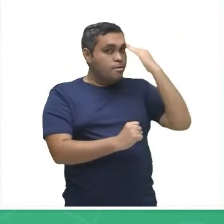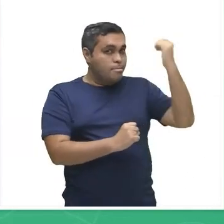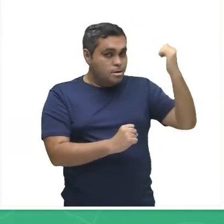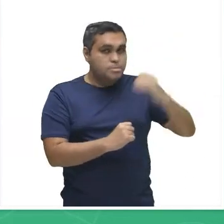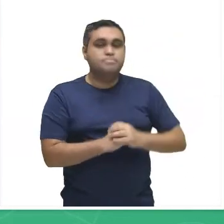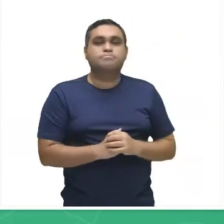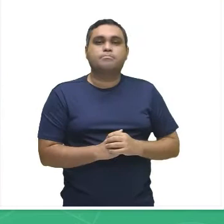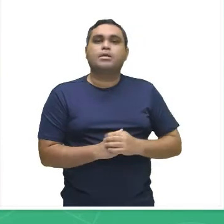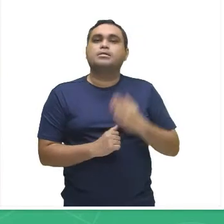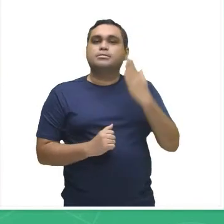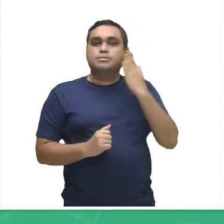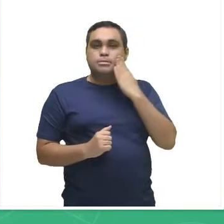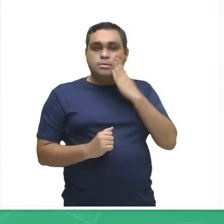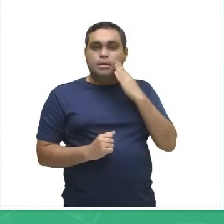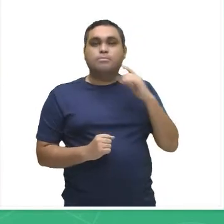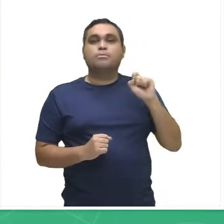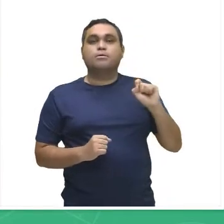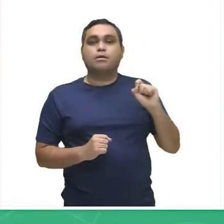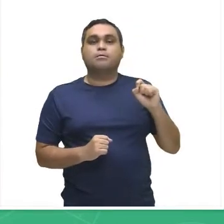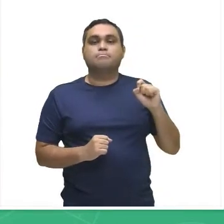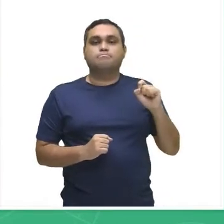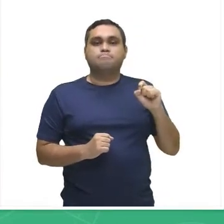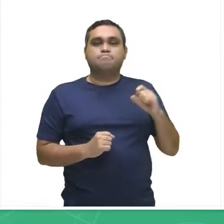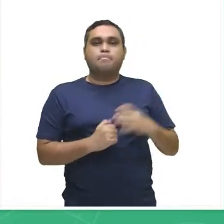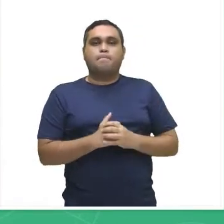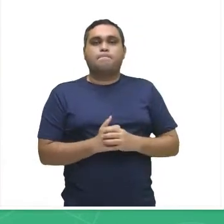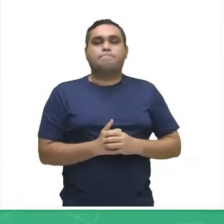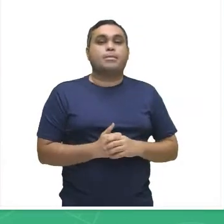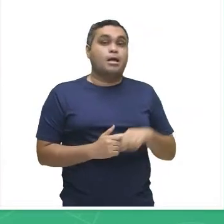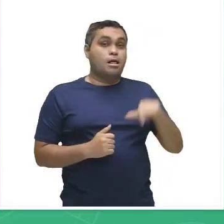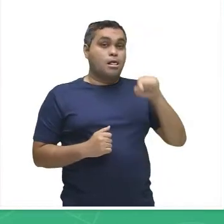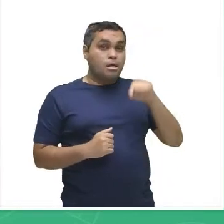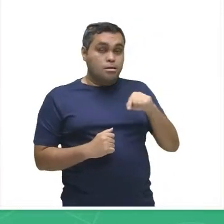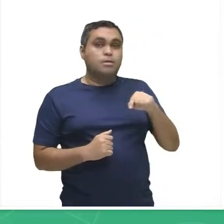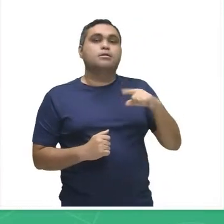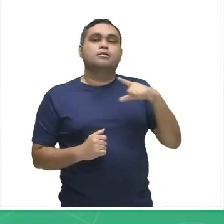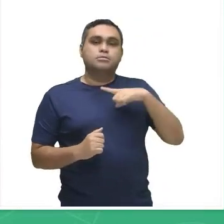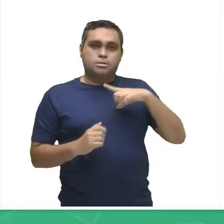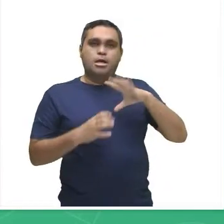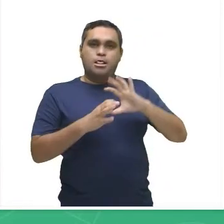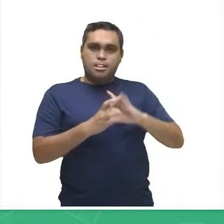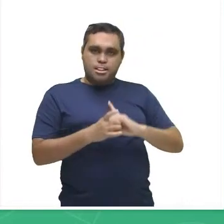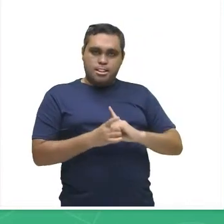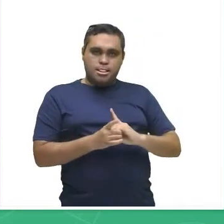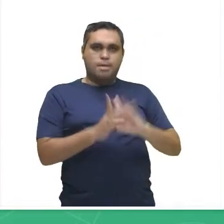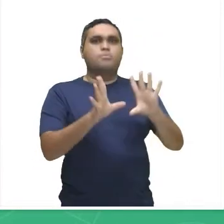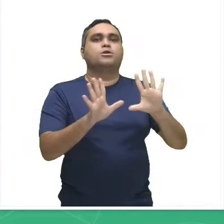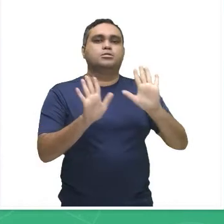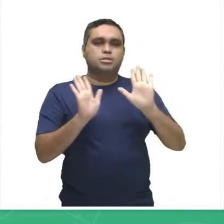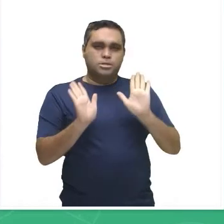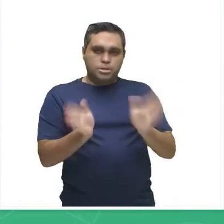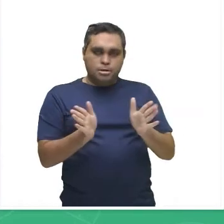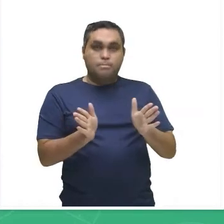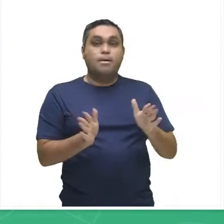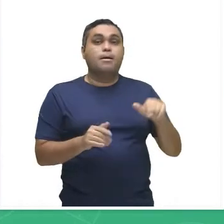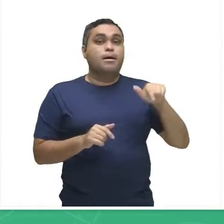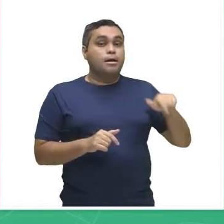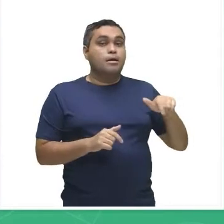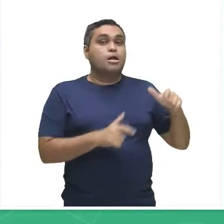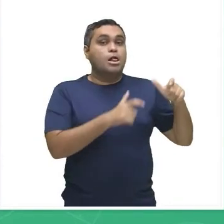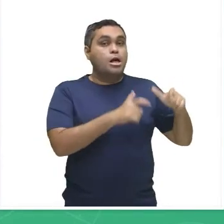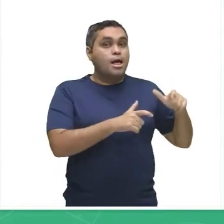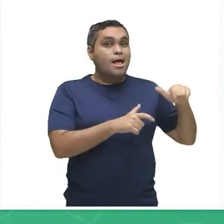limitada, e Esparta vai ficar conhecida por ser uma cidade, né, um acampamento militar,